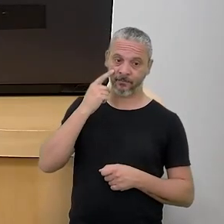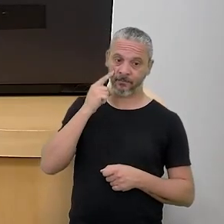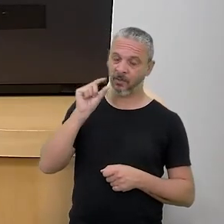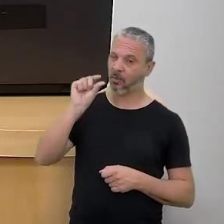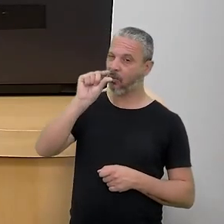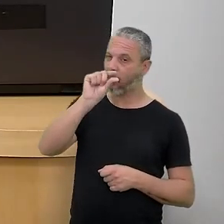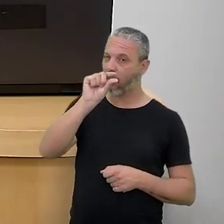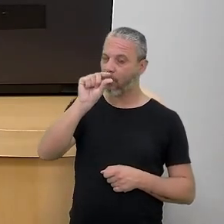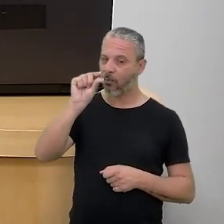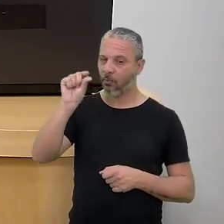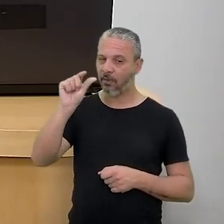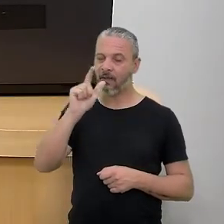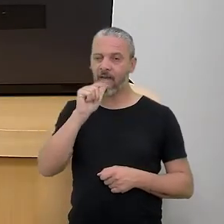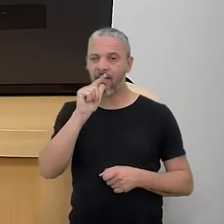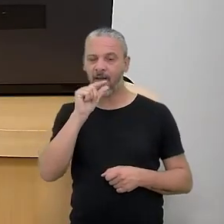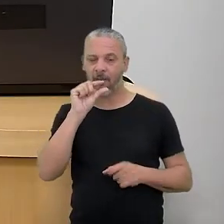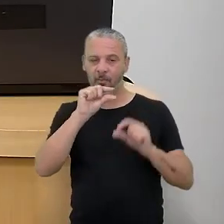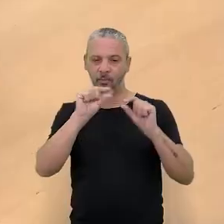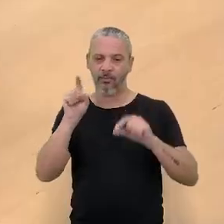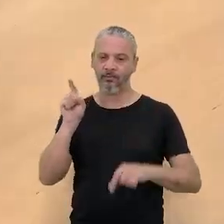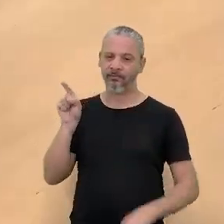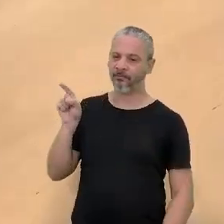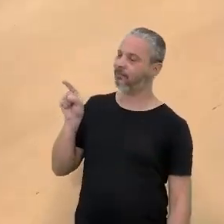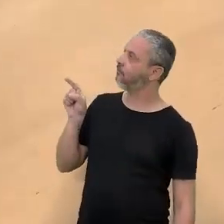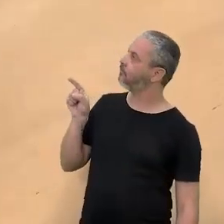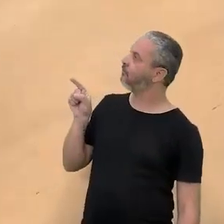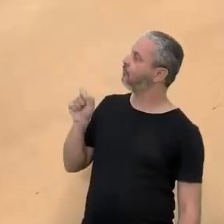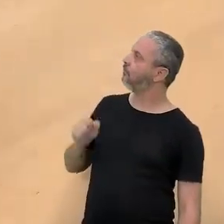vou passar só na haste, tá?